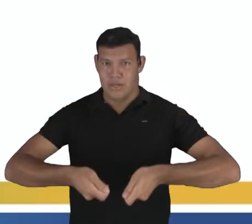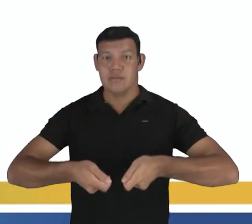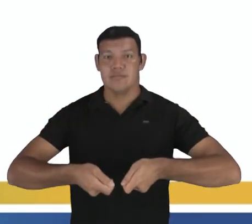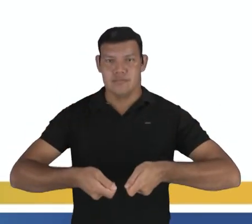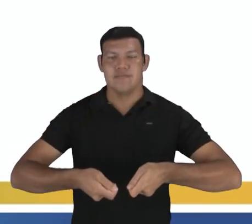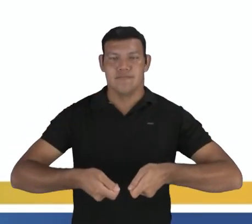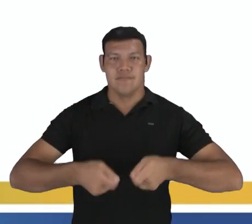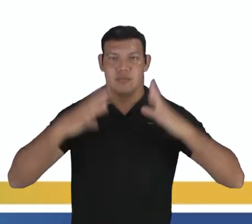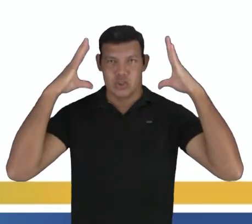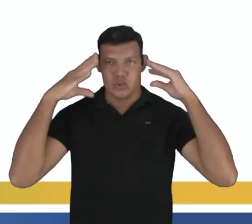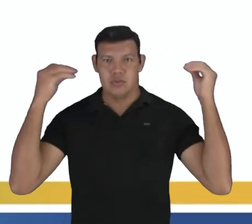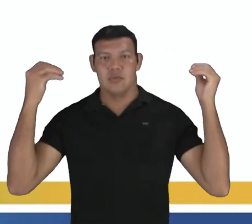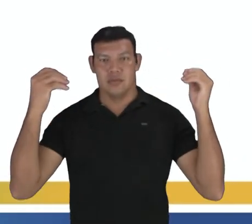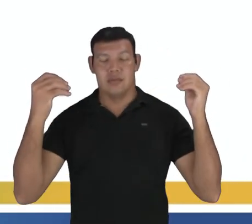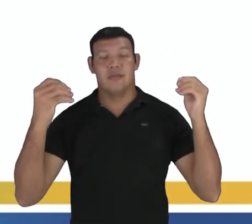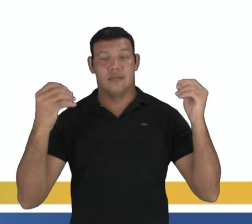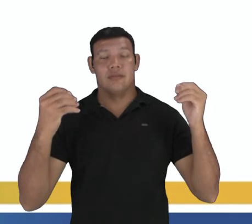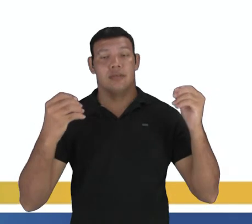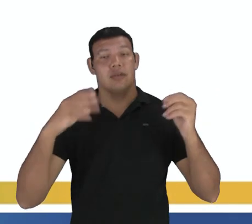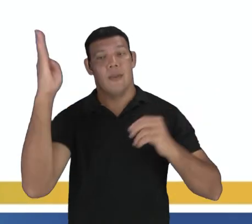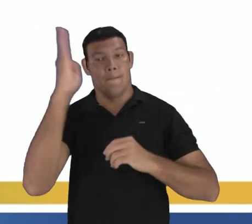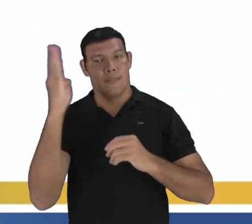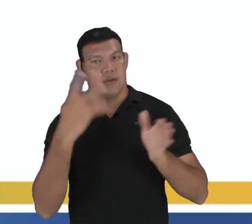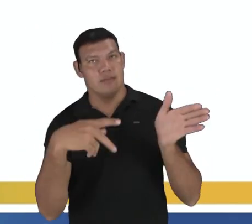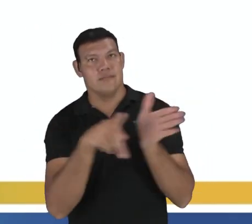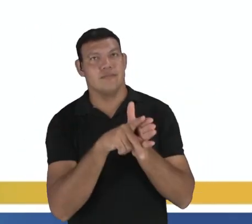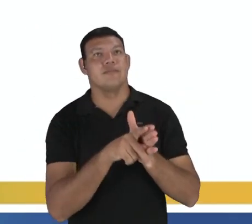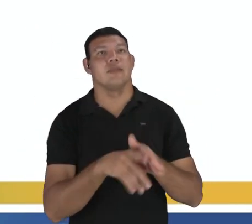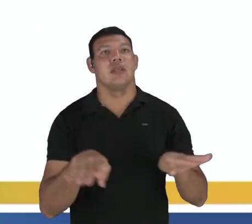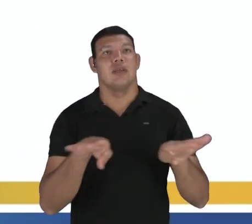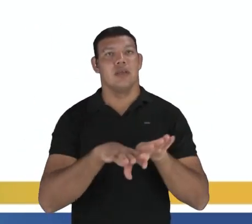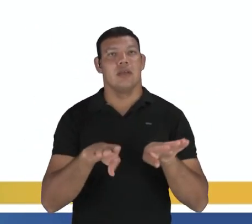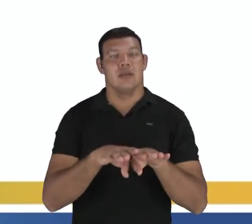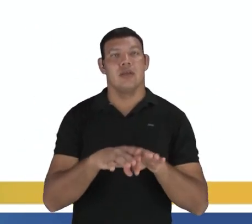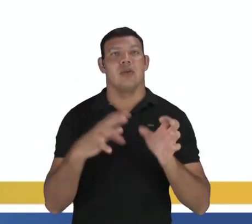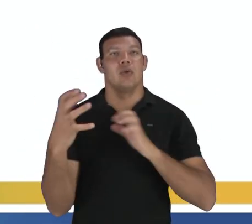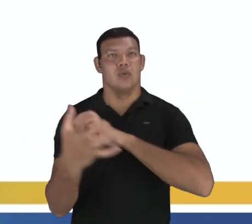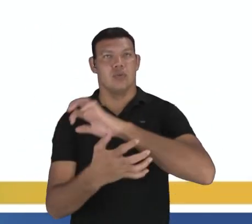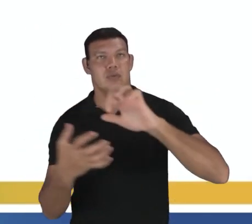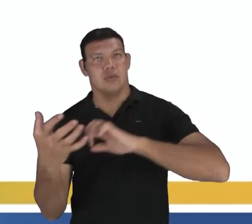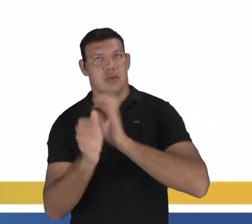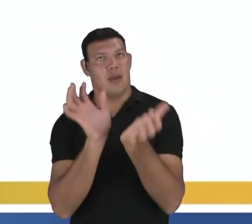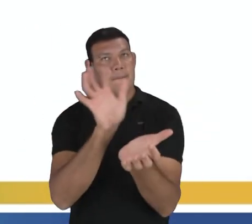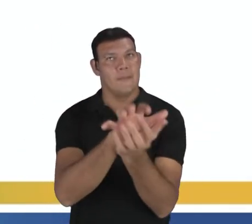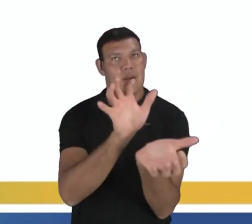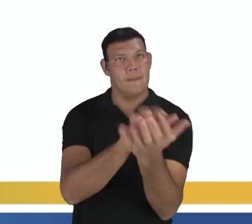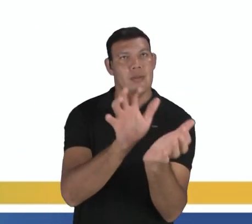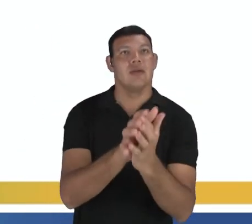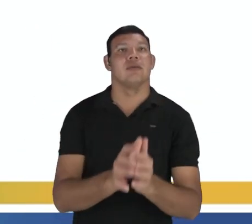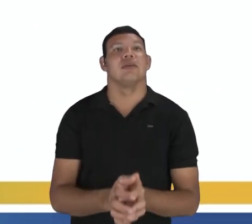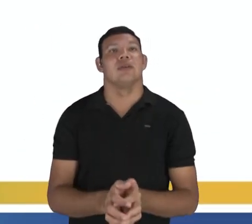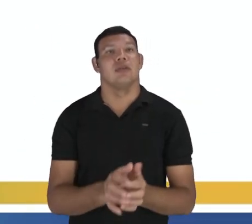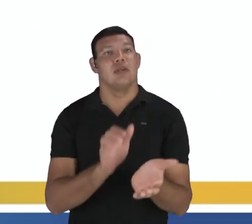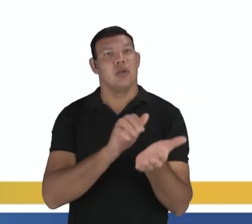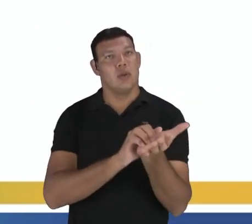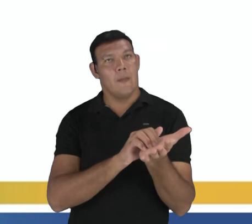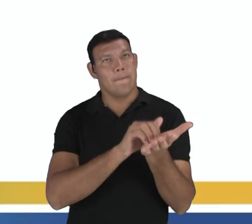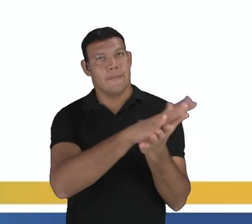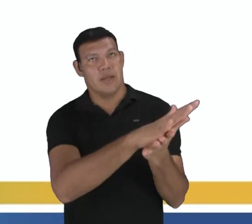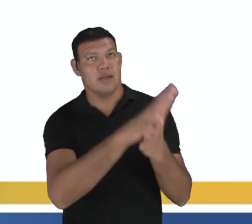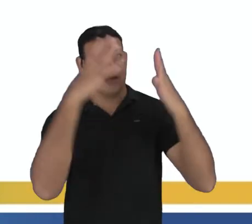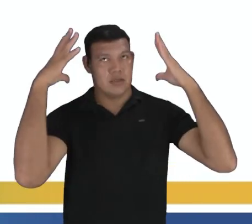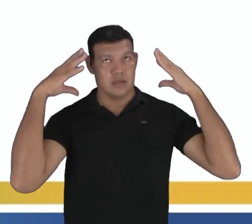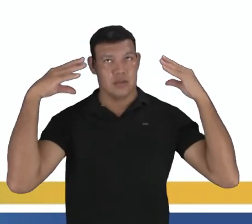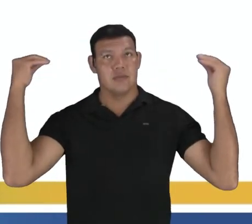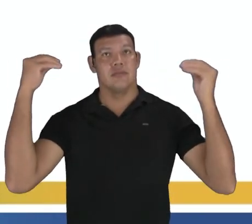sobre o Brasil, tá, pessoal? E aí, para terminar, a gente tem a insurreição pernambucana, né? O movimento brasileiro português que expulsa os holandeses,